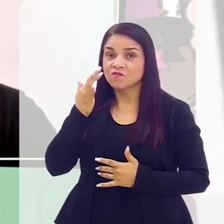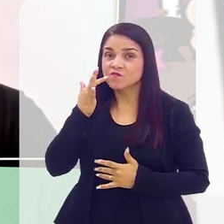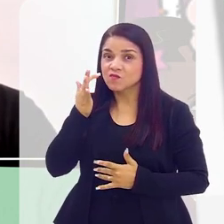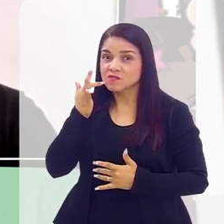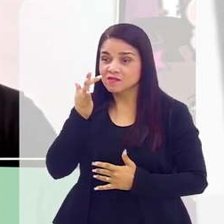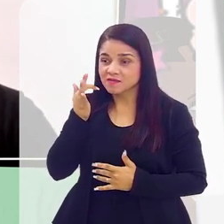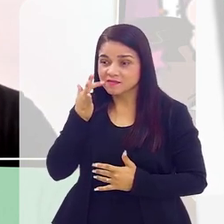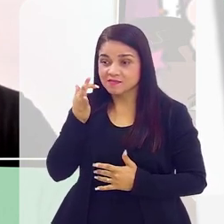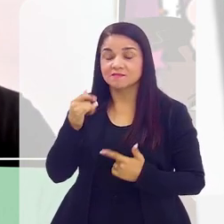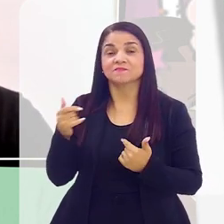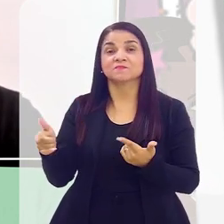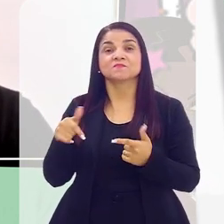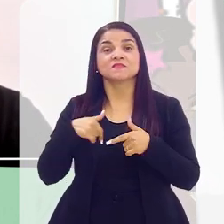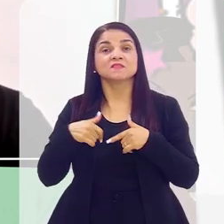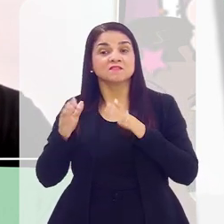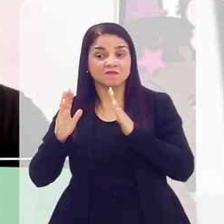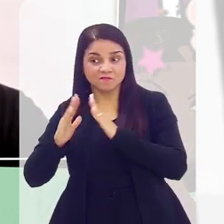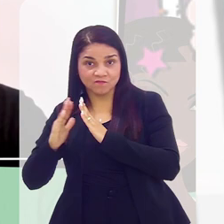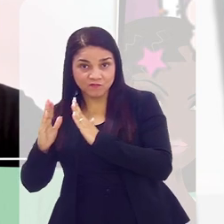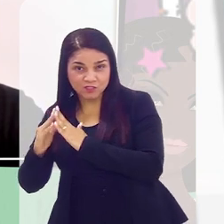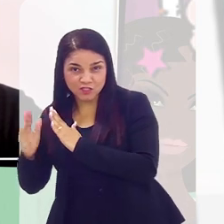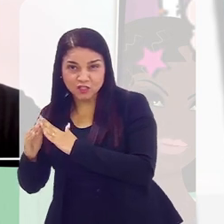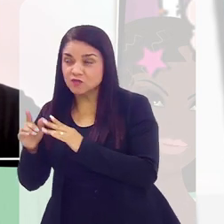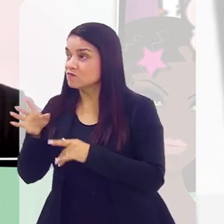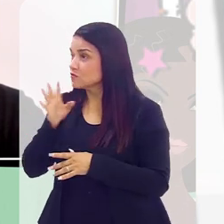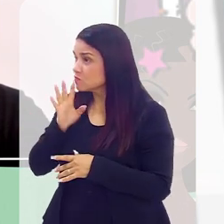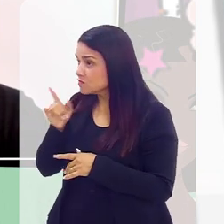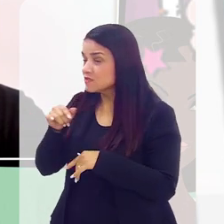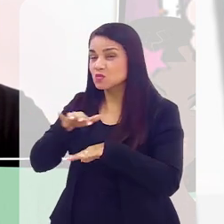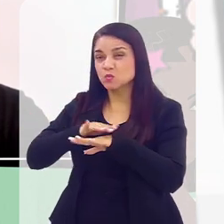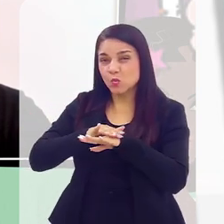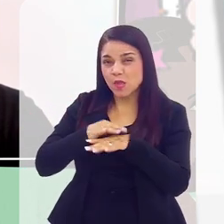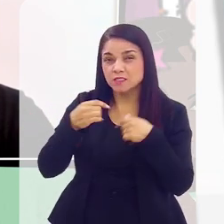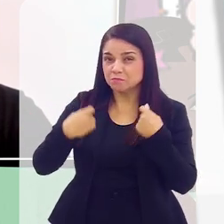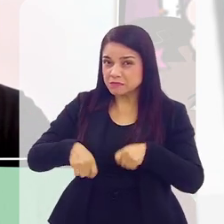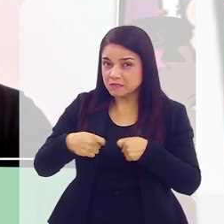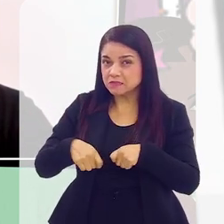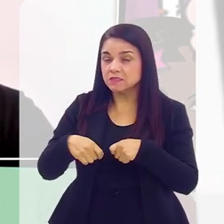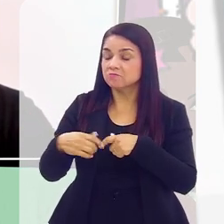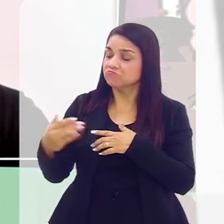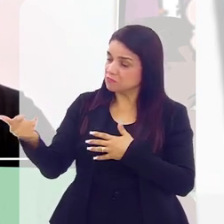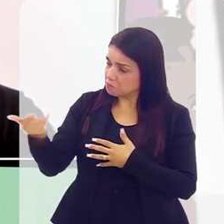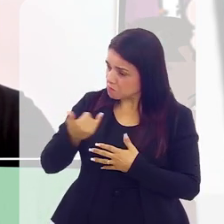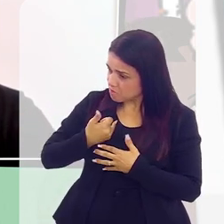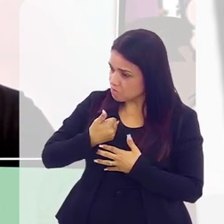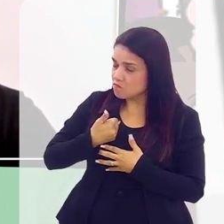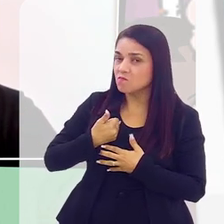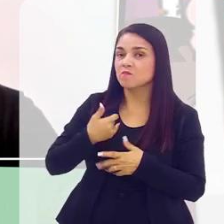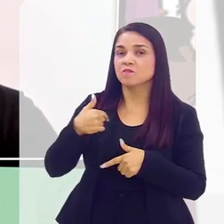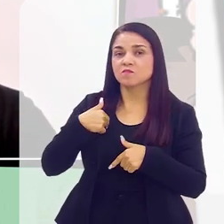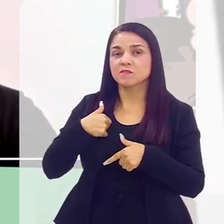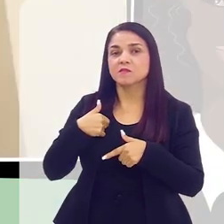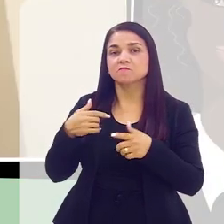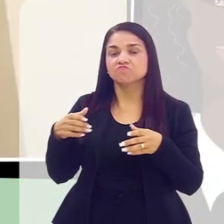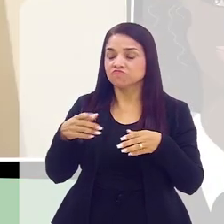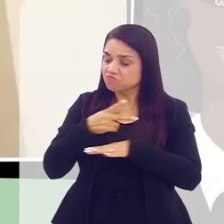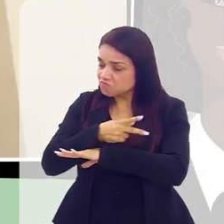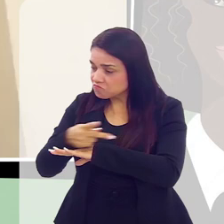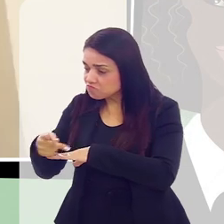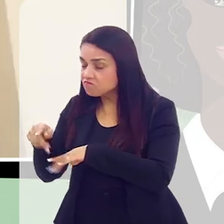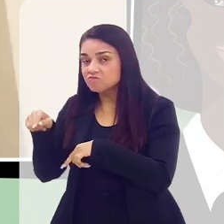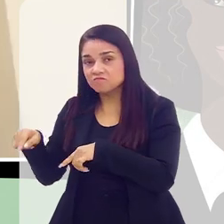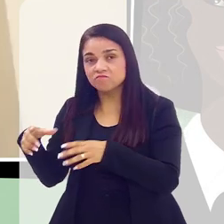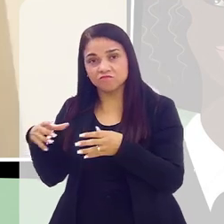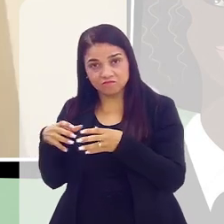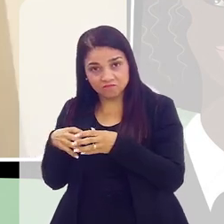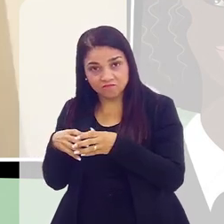você conhecer uma pessoa assim, um vizinho, que tiver doente, que tiver nessas necessidades, você fala comigo, que aí a gente faz